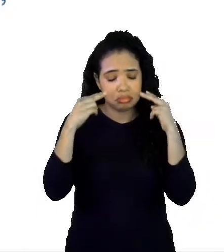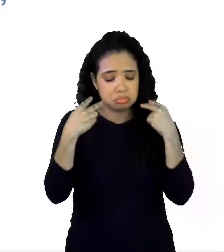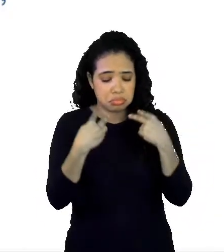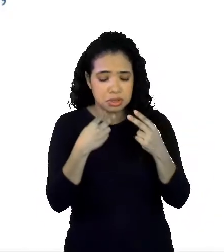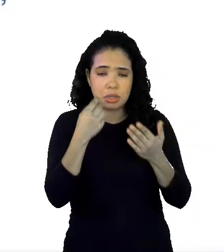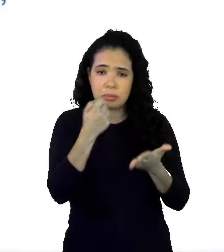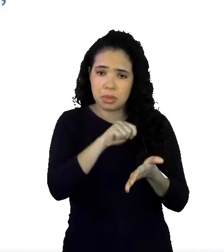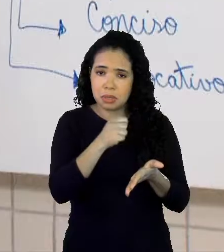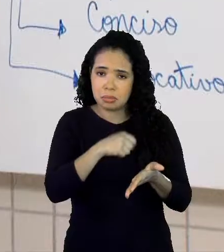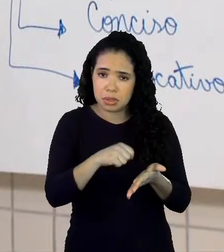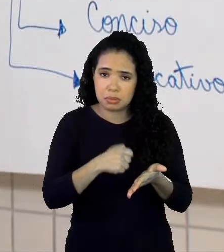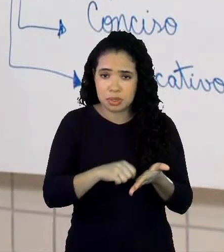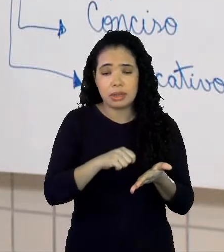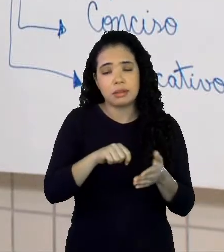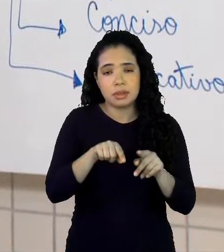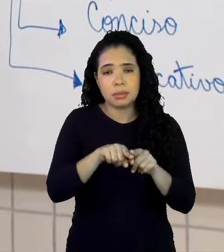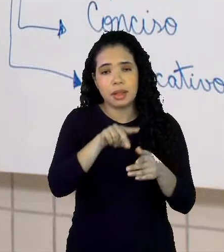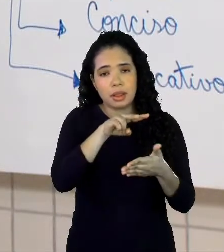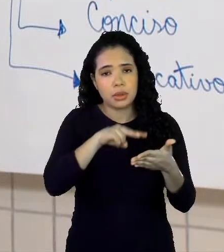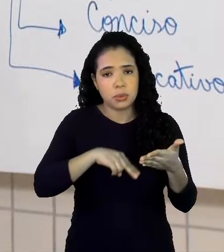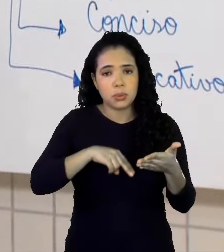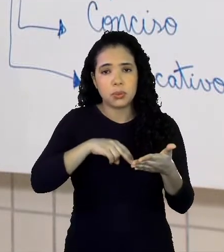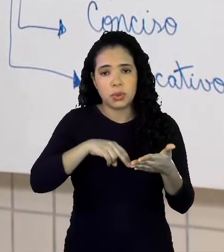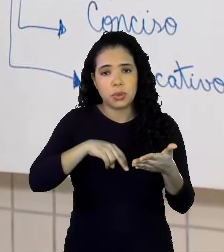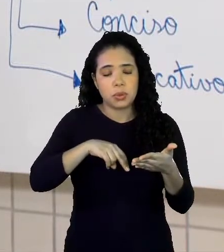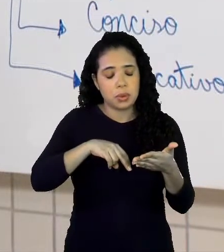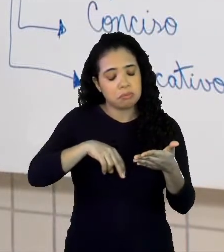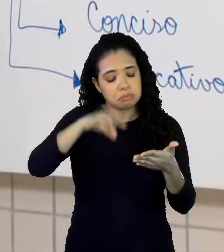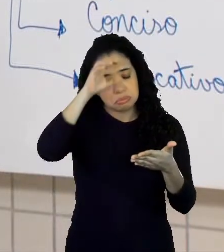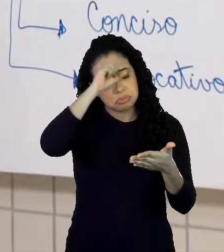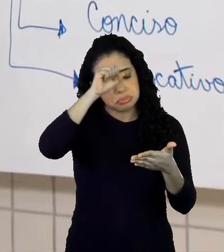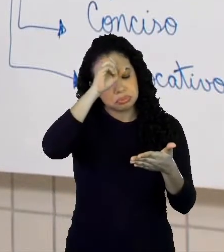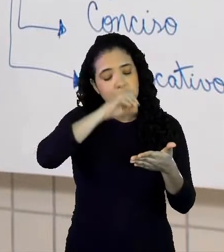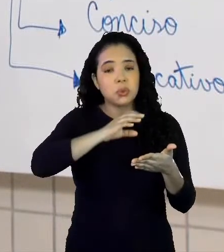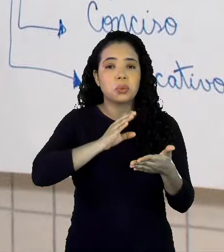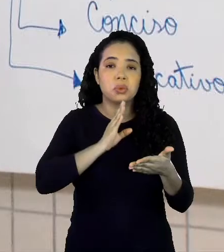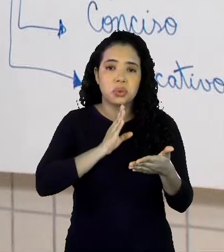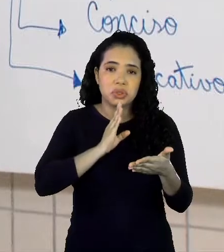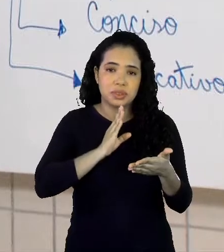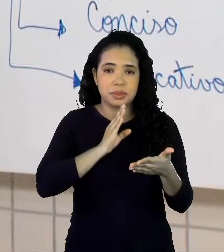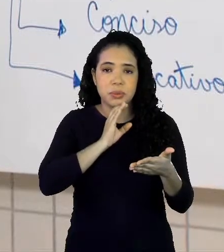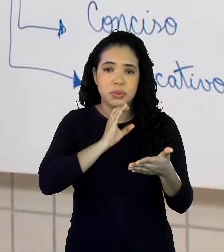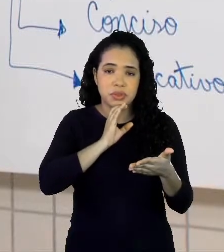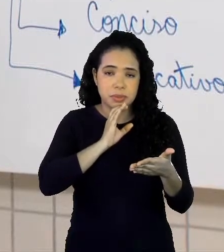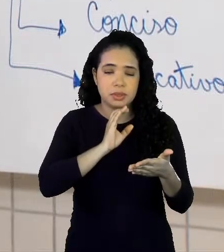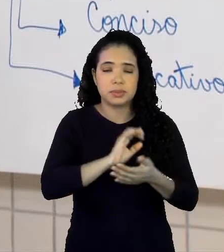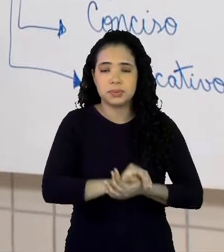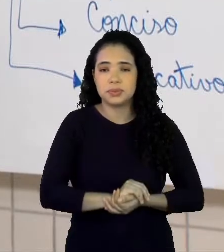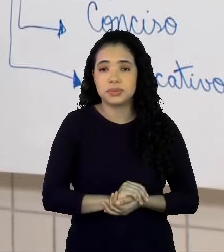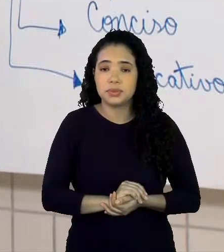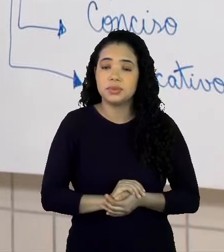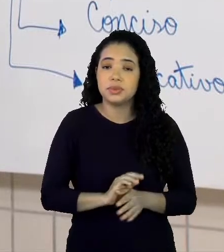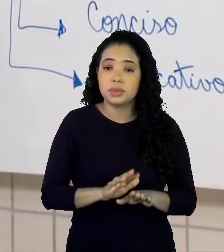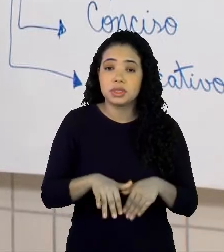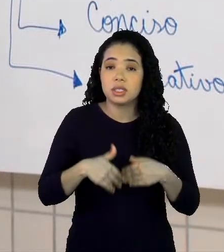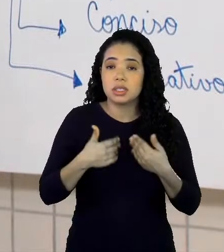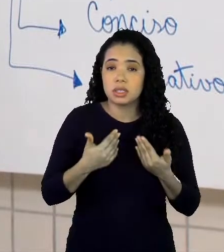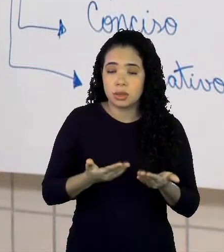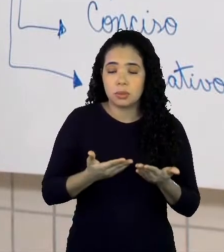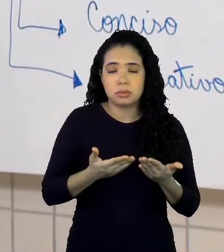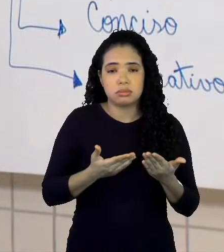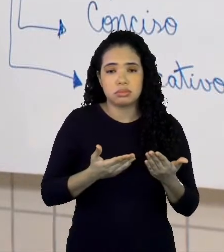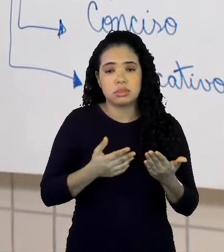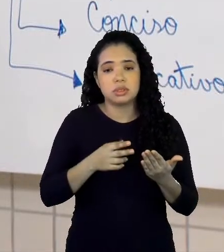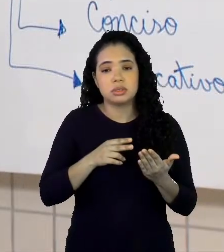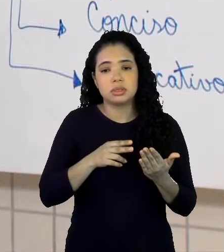o conhecimento. Nesses 2 contos que nós lemos inicialmente, a gente pode dizer que o que serviu de inspiração